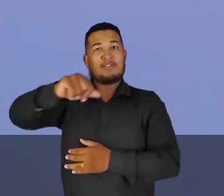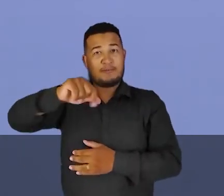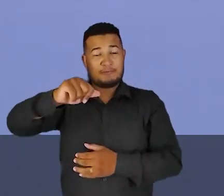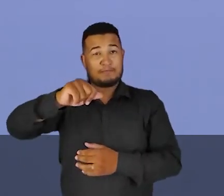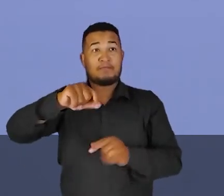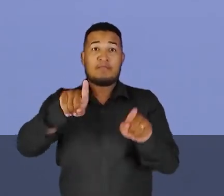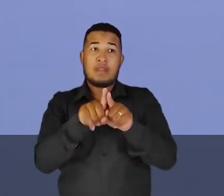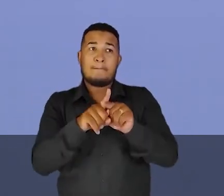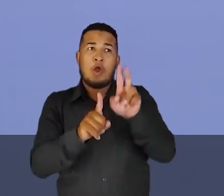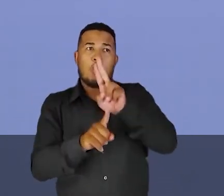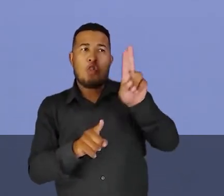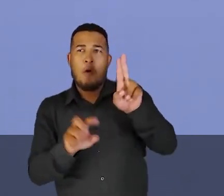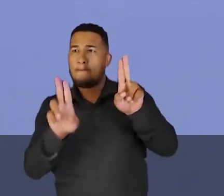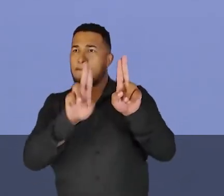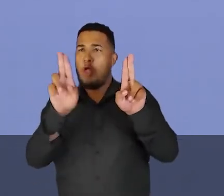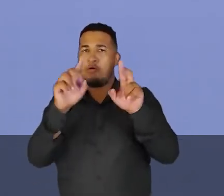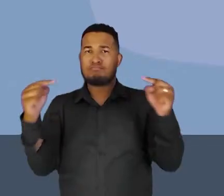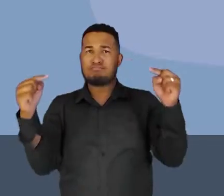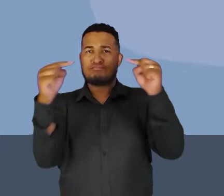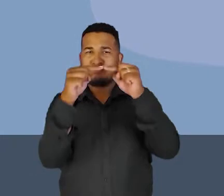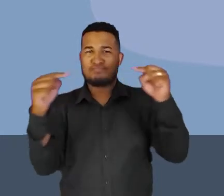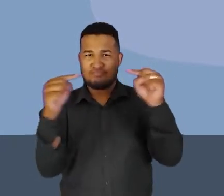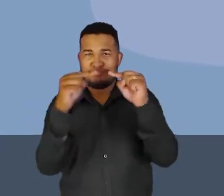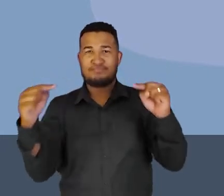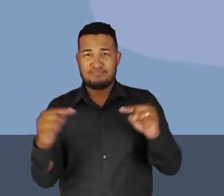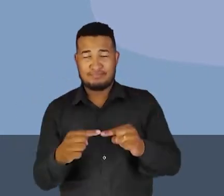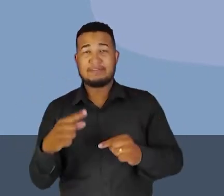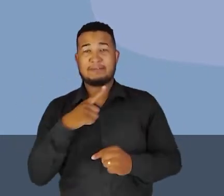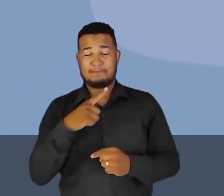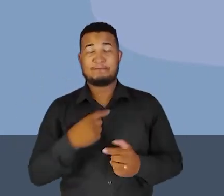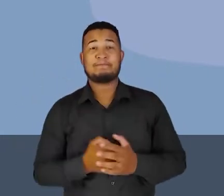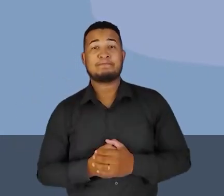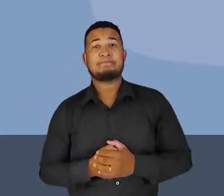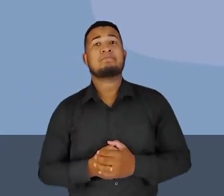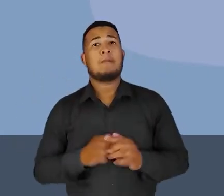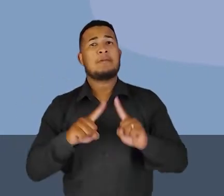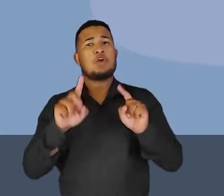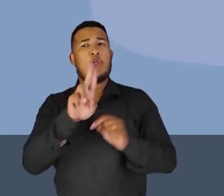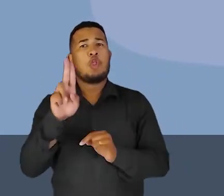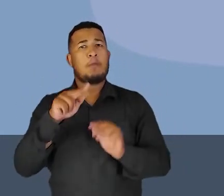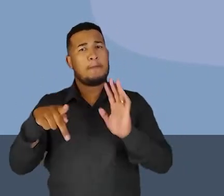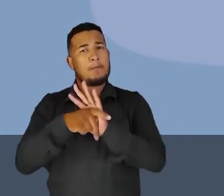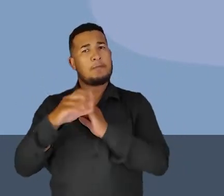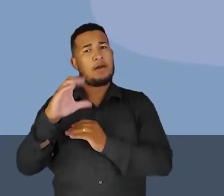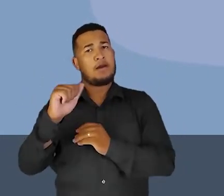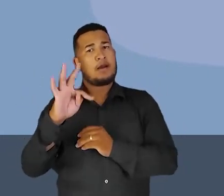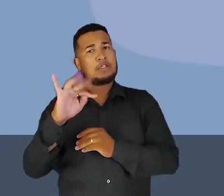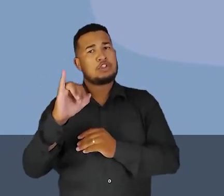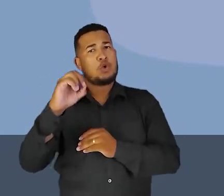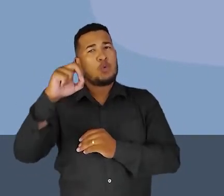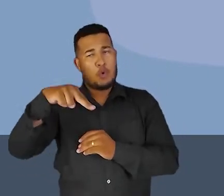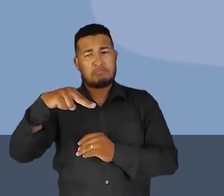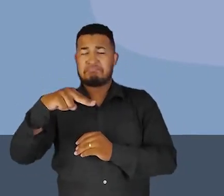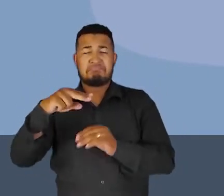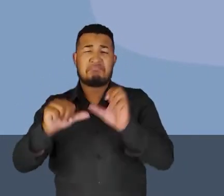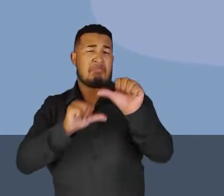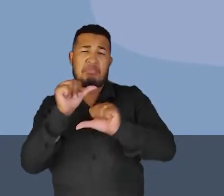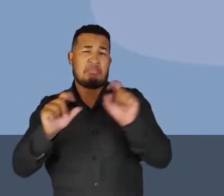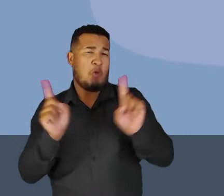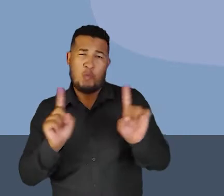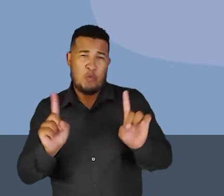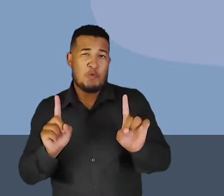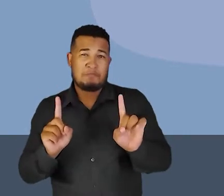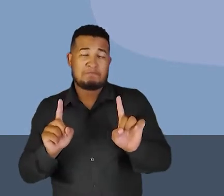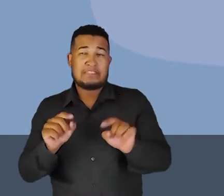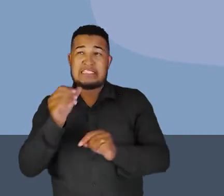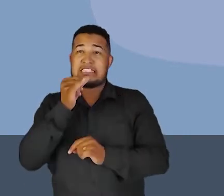o seu nome deriva daí. Voltando no slide. E o nome do cátion? o nome do cátion ele permanece o mesmo. Então, a